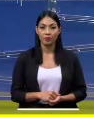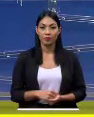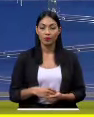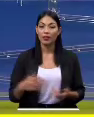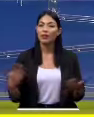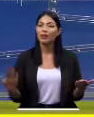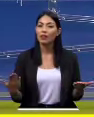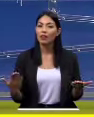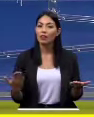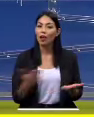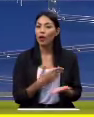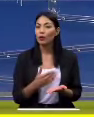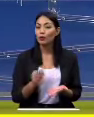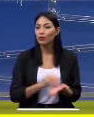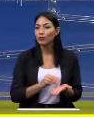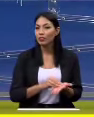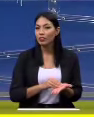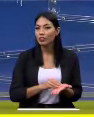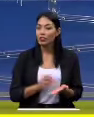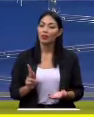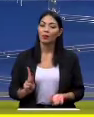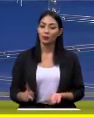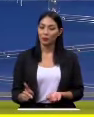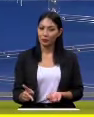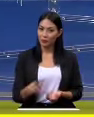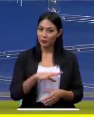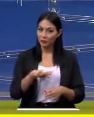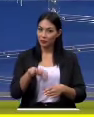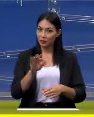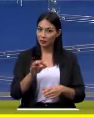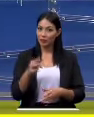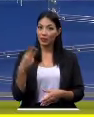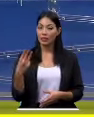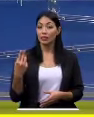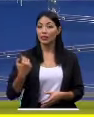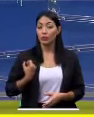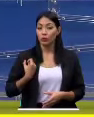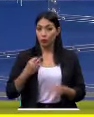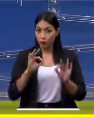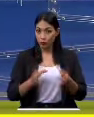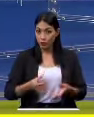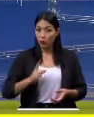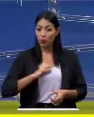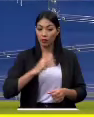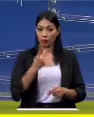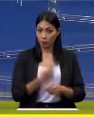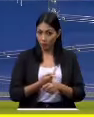começou marcando. Vamos seguir sorteando. Na Time Mania você ganha a partir de 3 acertos.